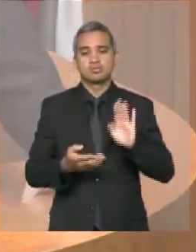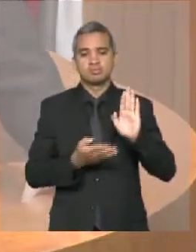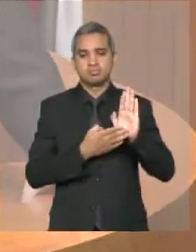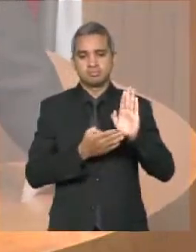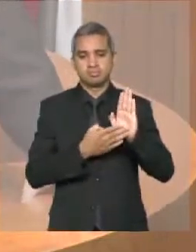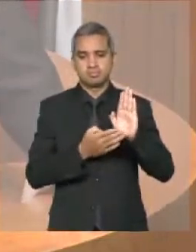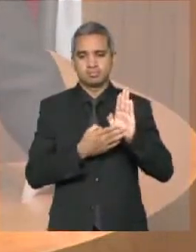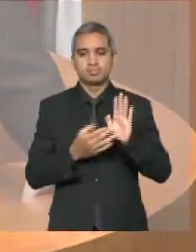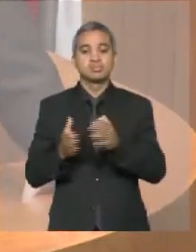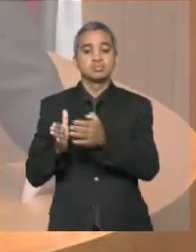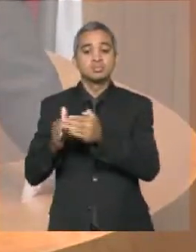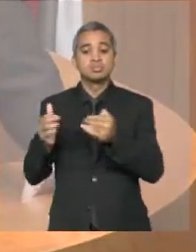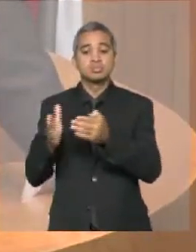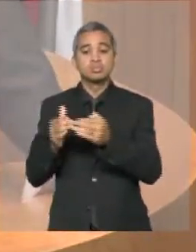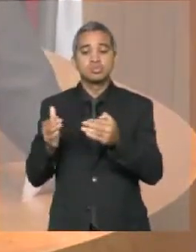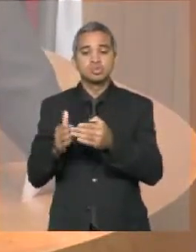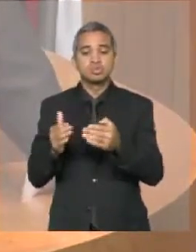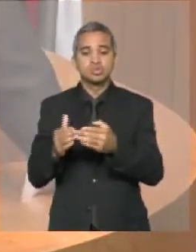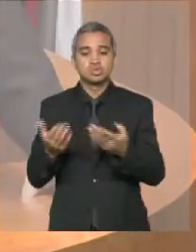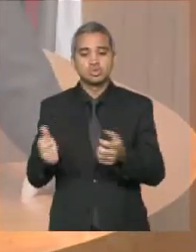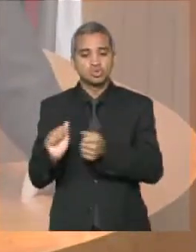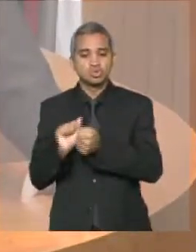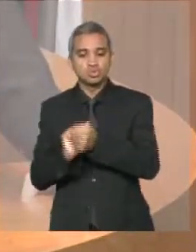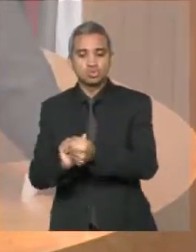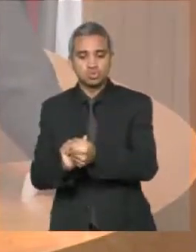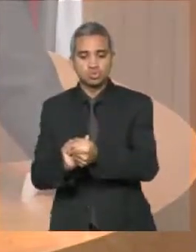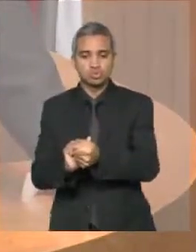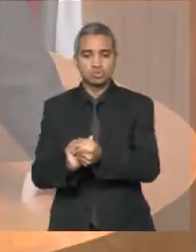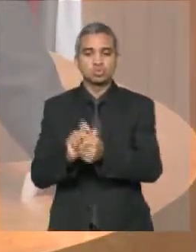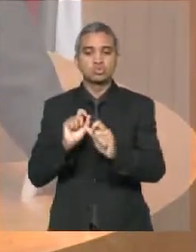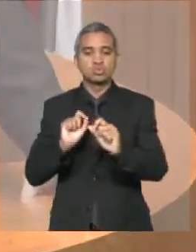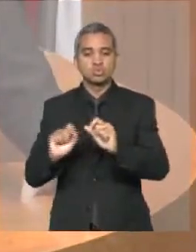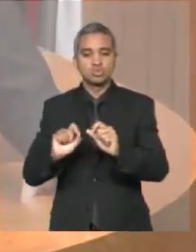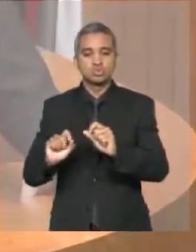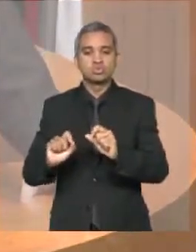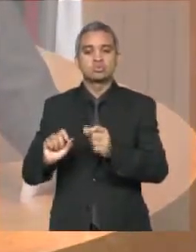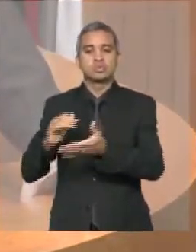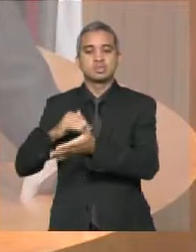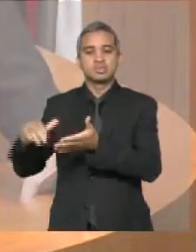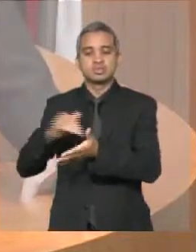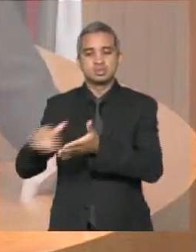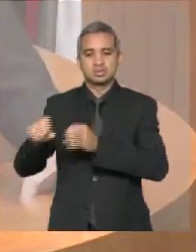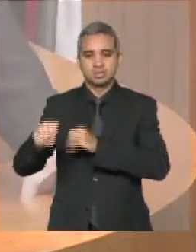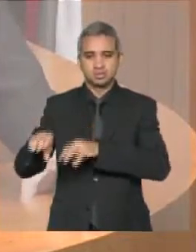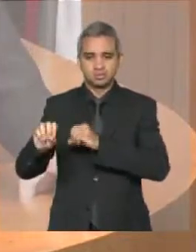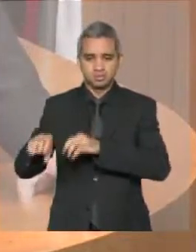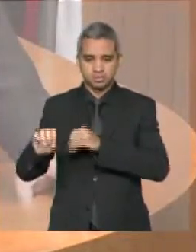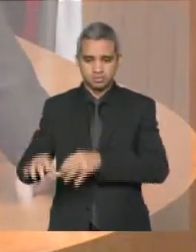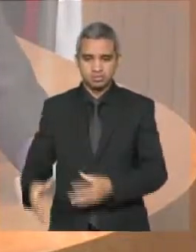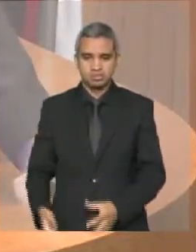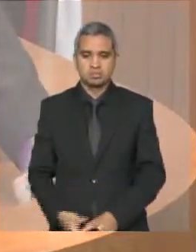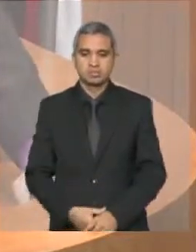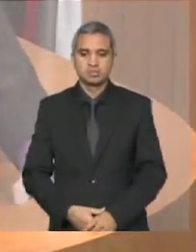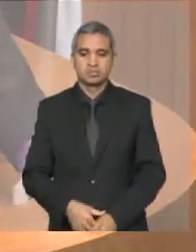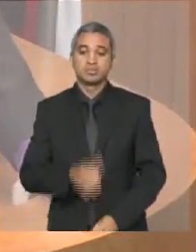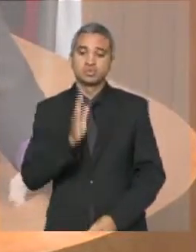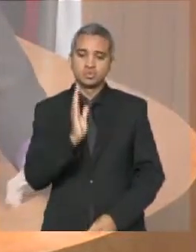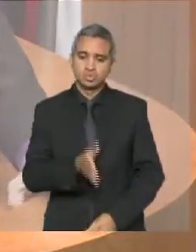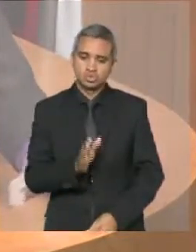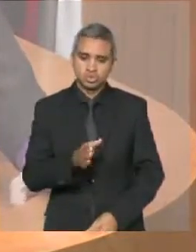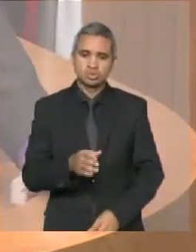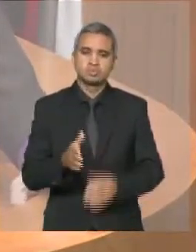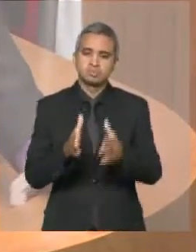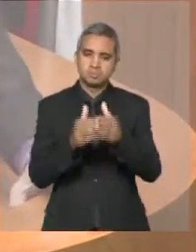mas que é um pedido que não vem desacompanhado de uma insistência junto à Secretaria de Educação, porque já fizemos,